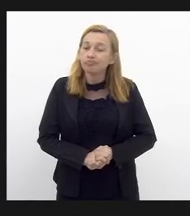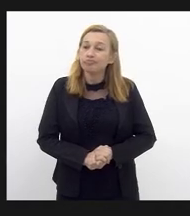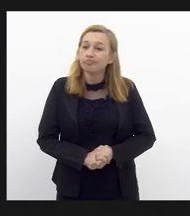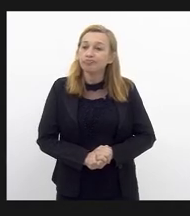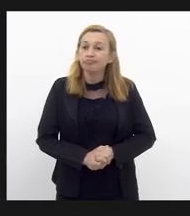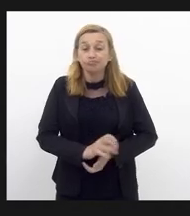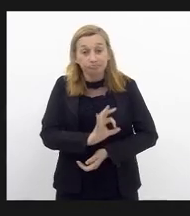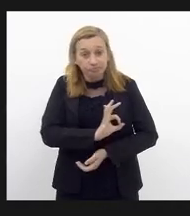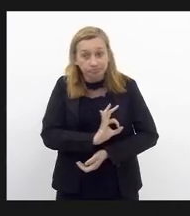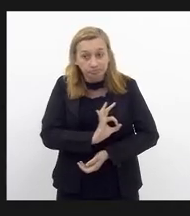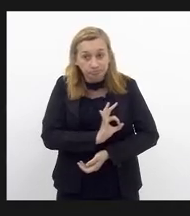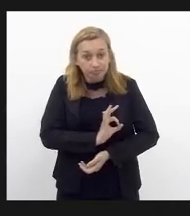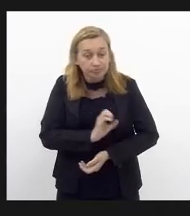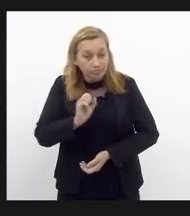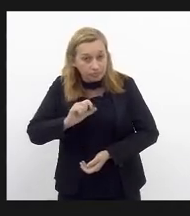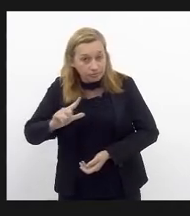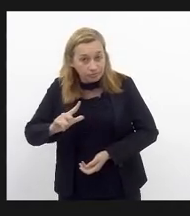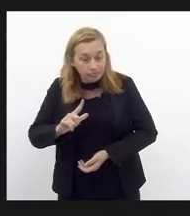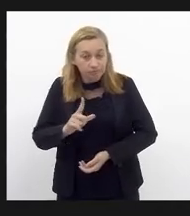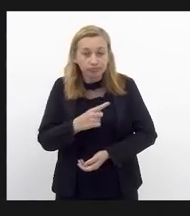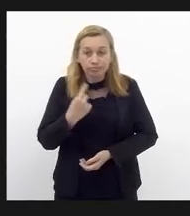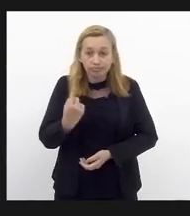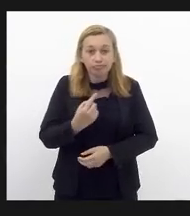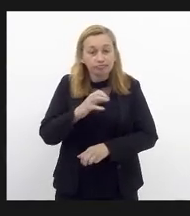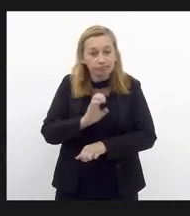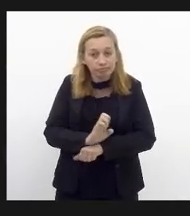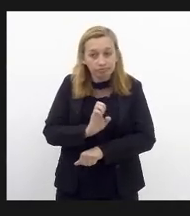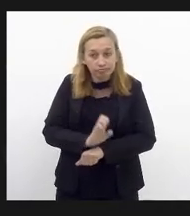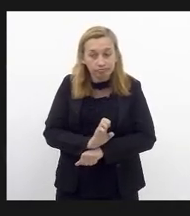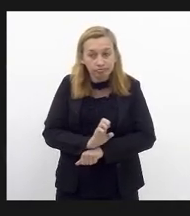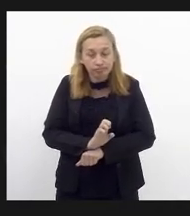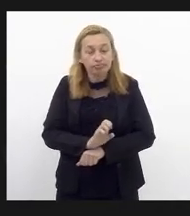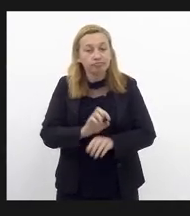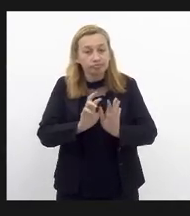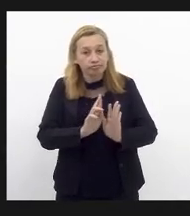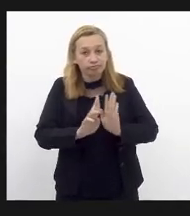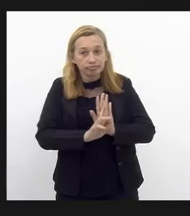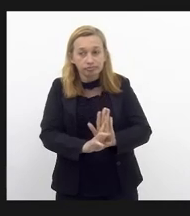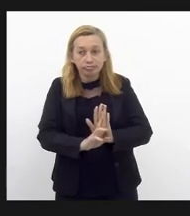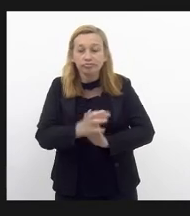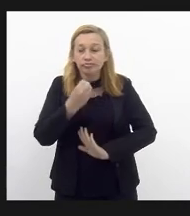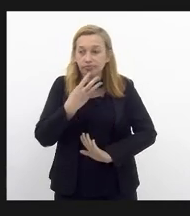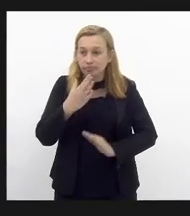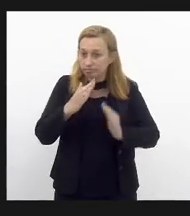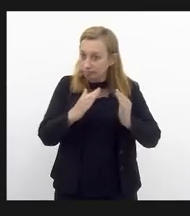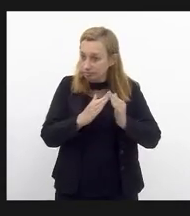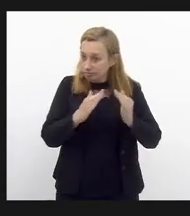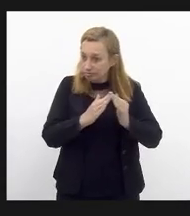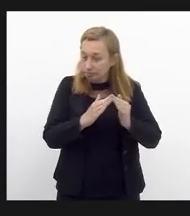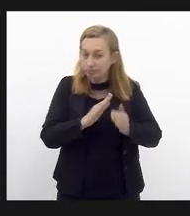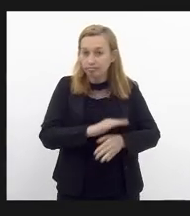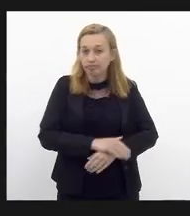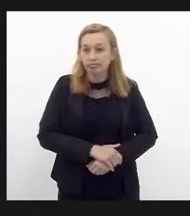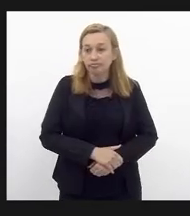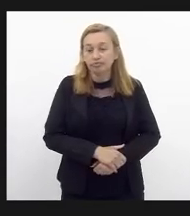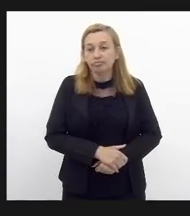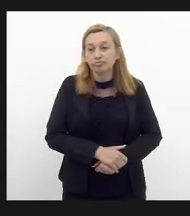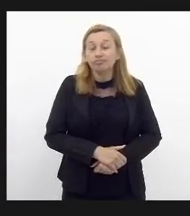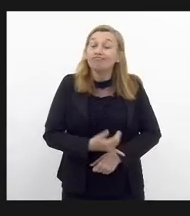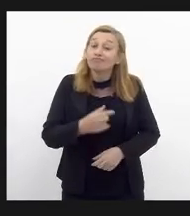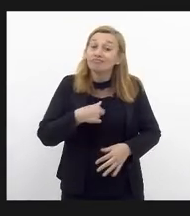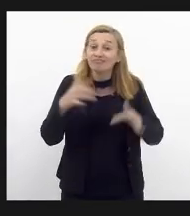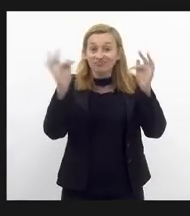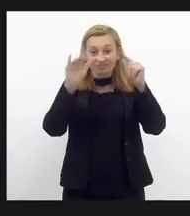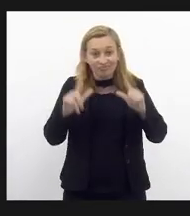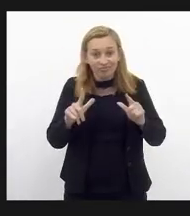polícia civil do nosso estado está muito bem representada nessa casa, e eu fico muito feliz